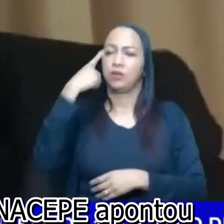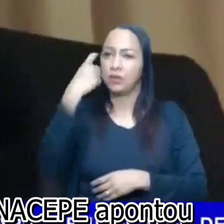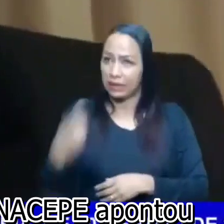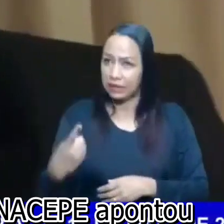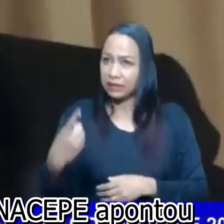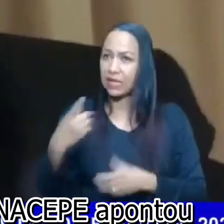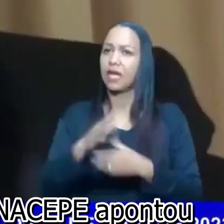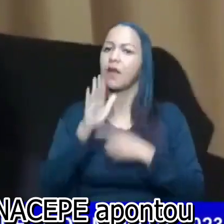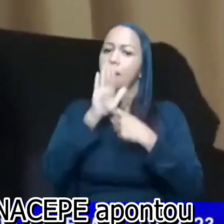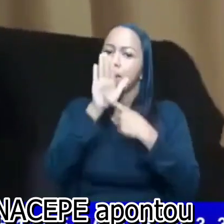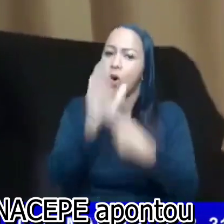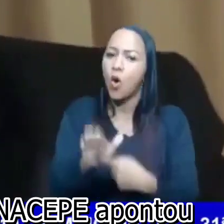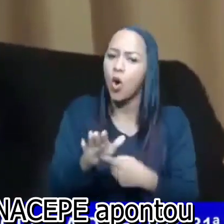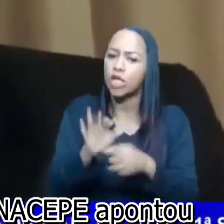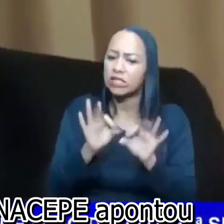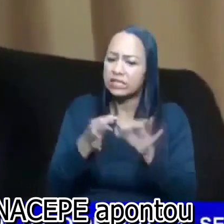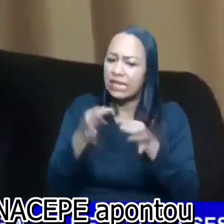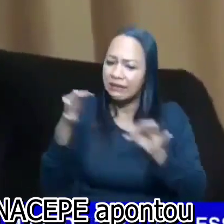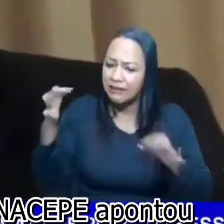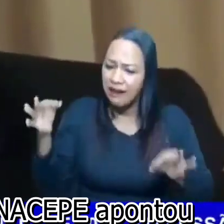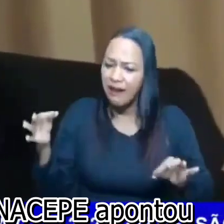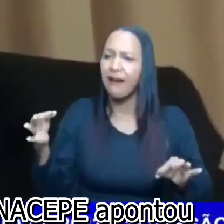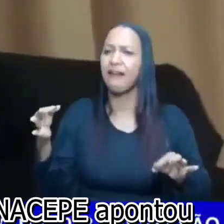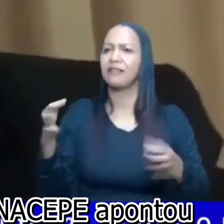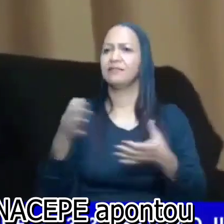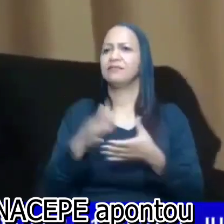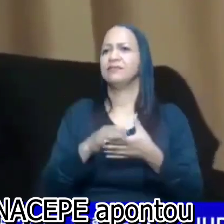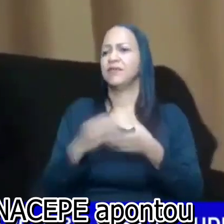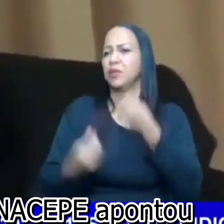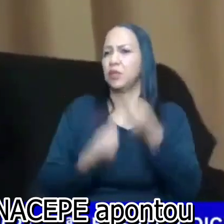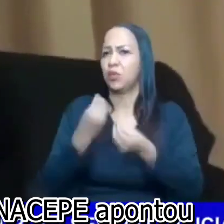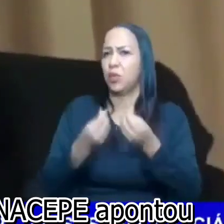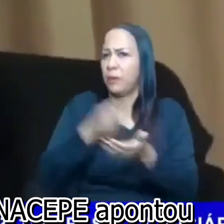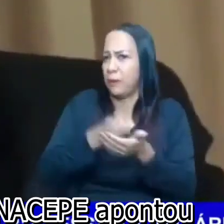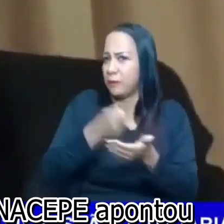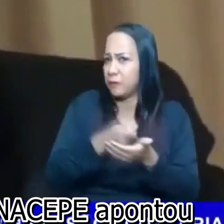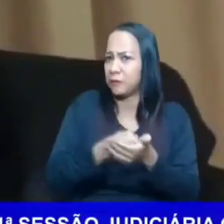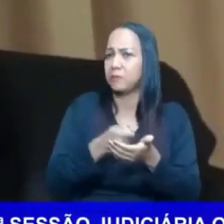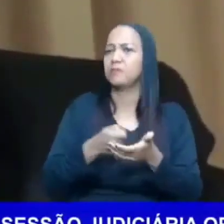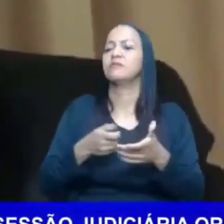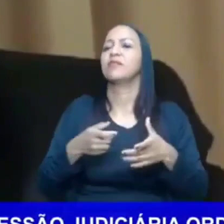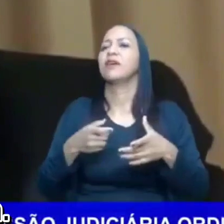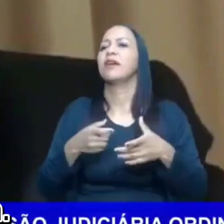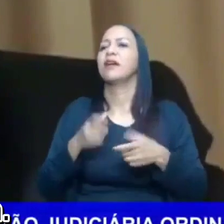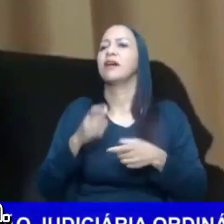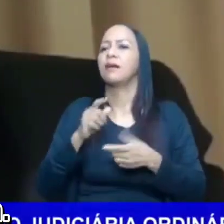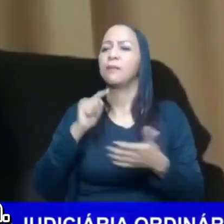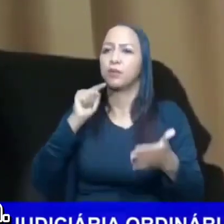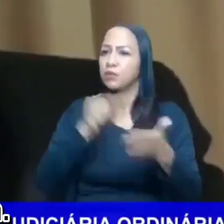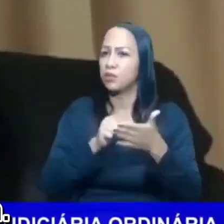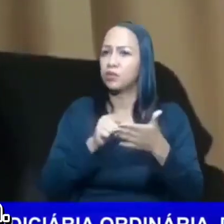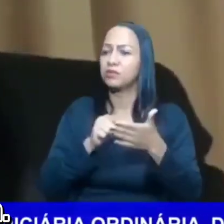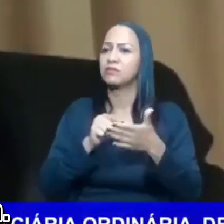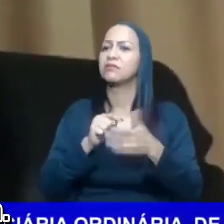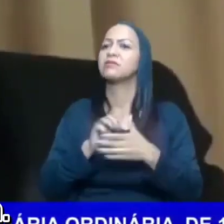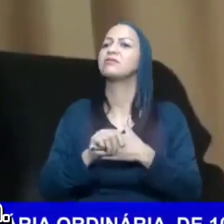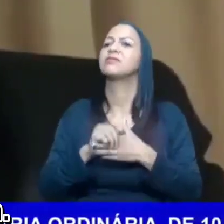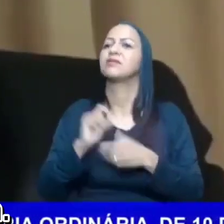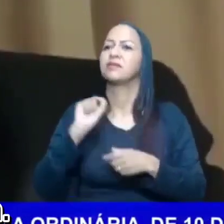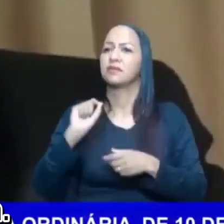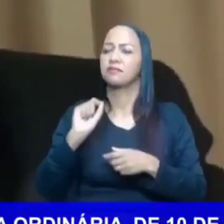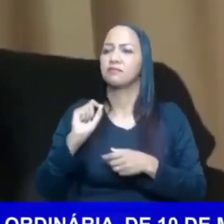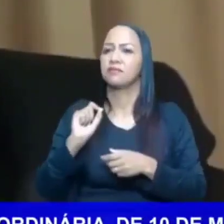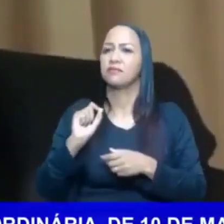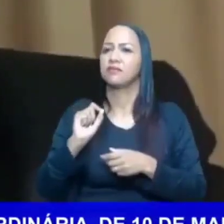de forma detalhada, né, conforme as exigências que o NACEP apontou, o que são os requisitos